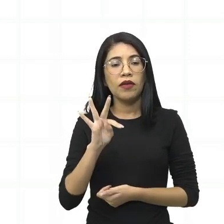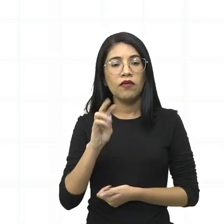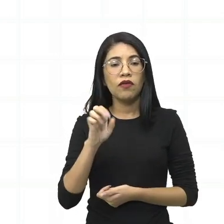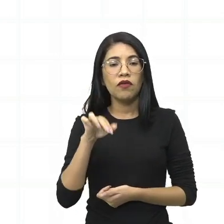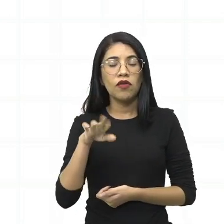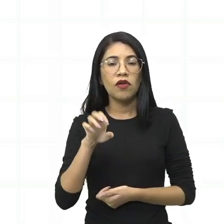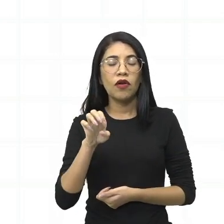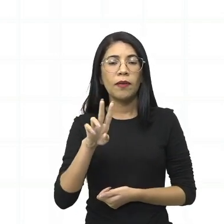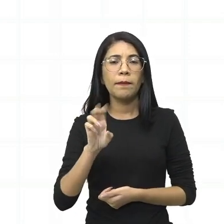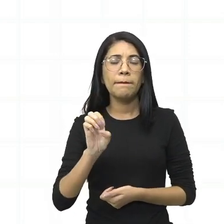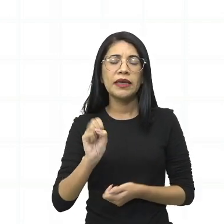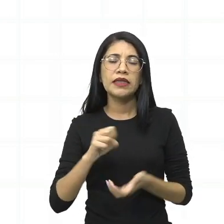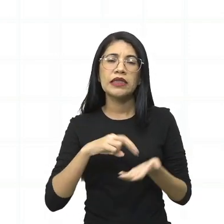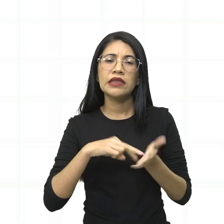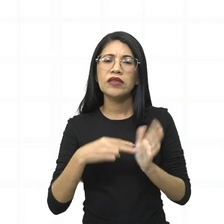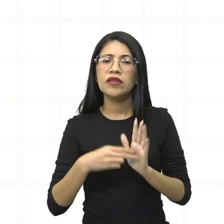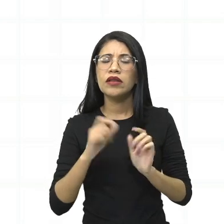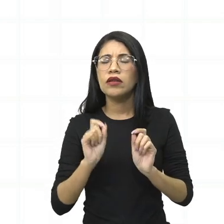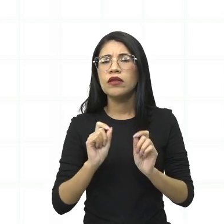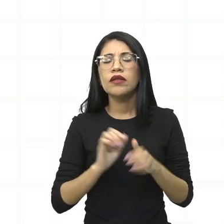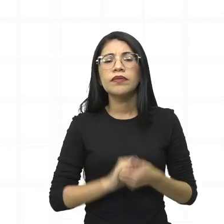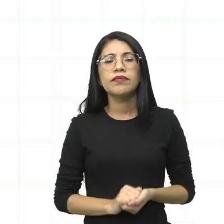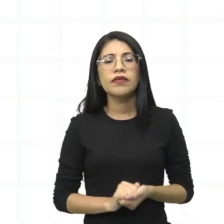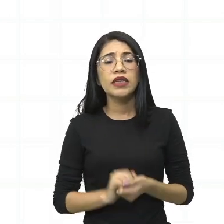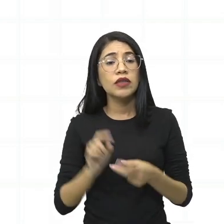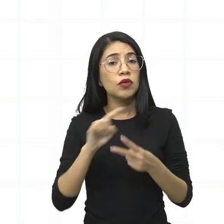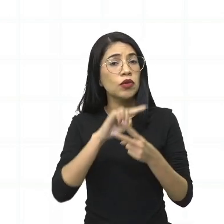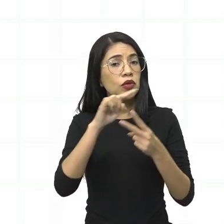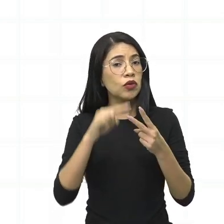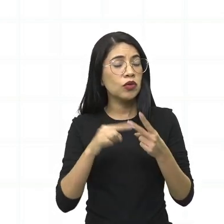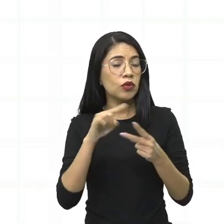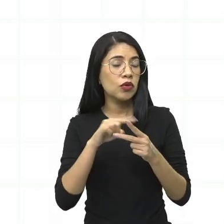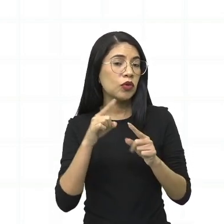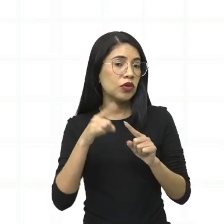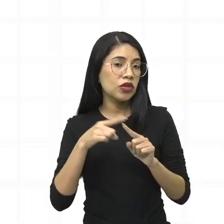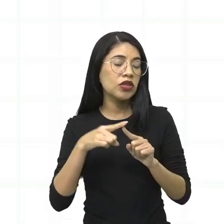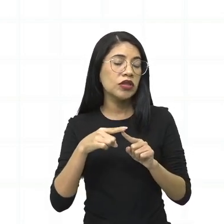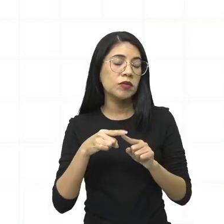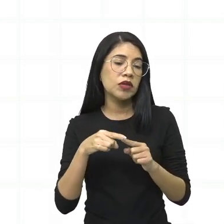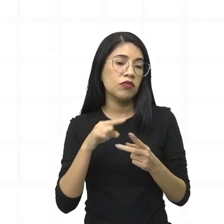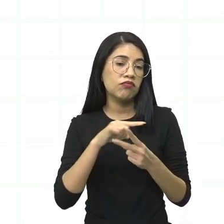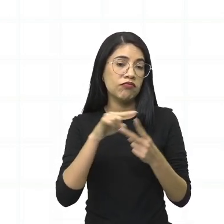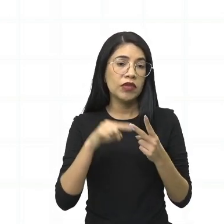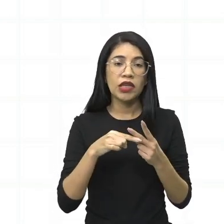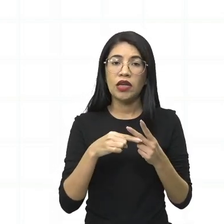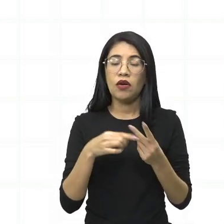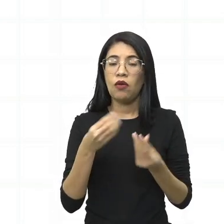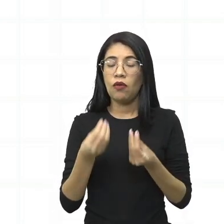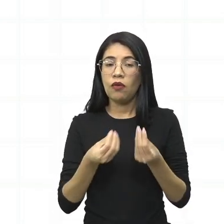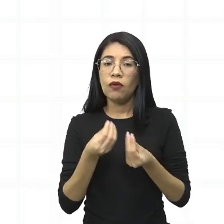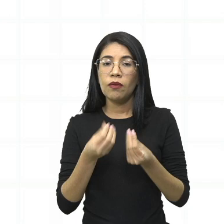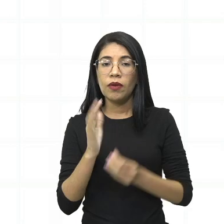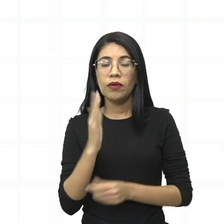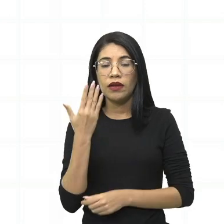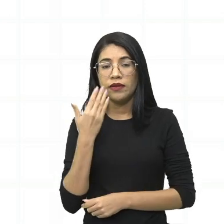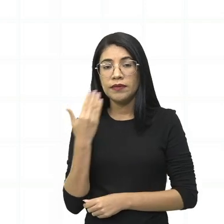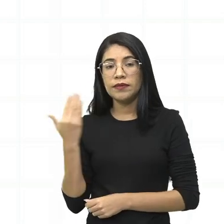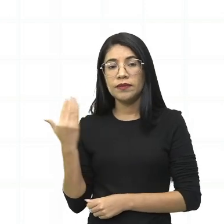biformes, o nome bi ele já me dá a ideia de que é 2. Então, são 2 formas,